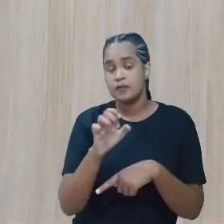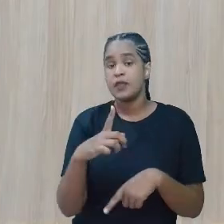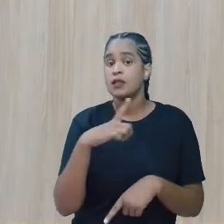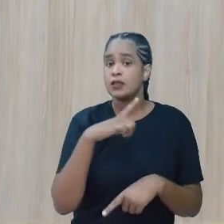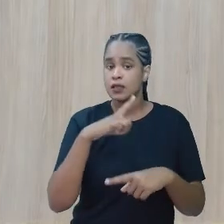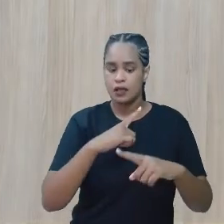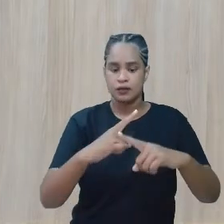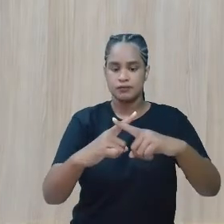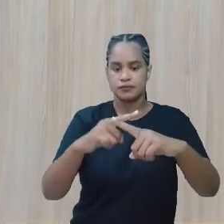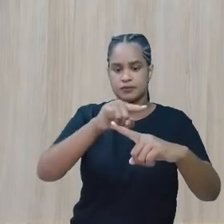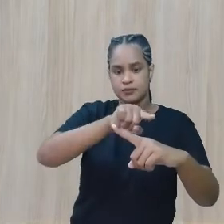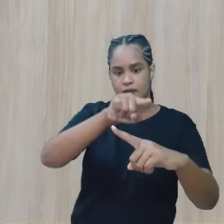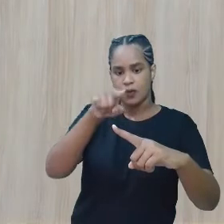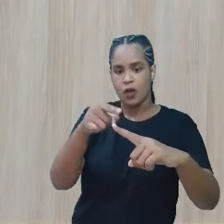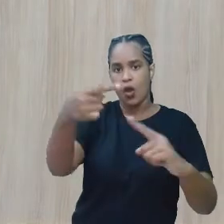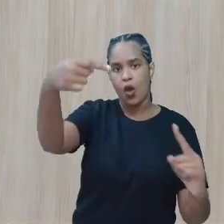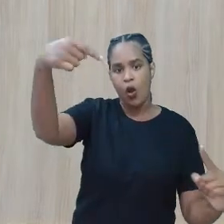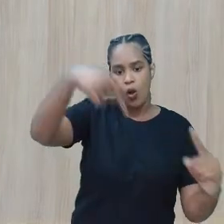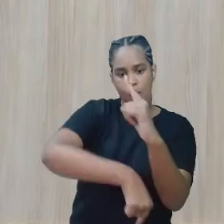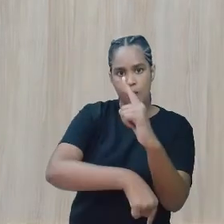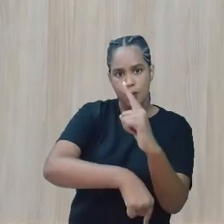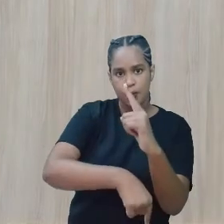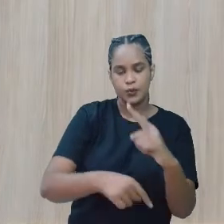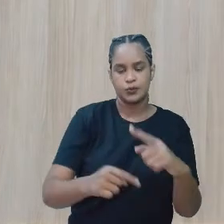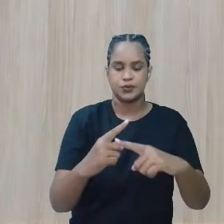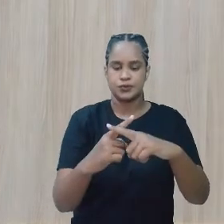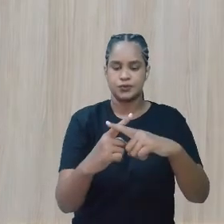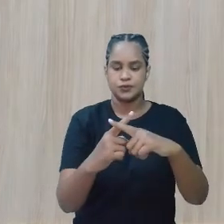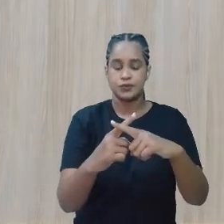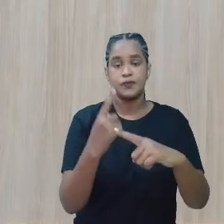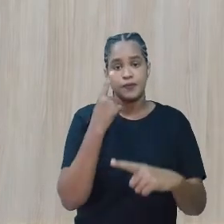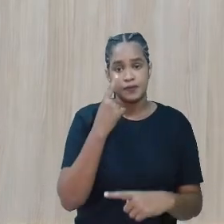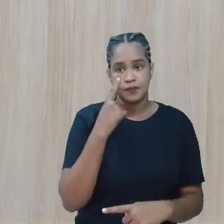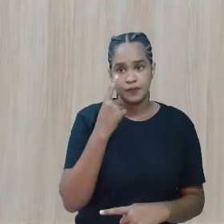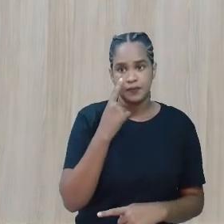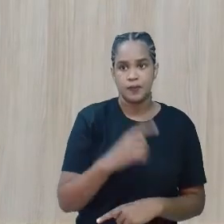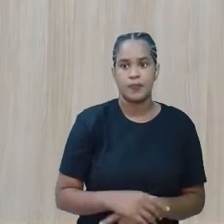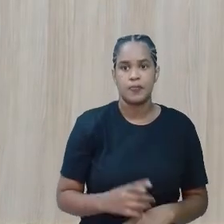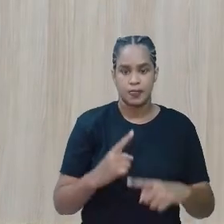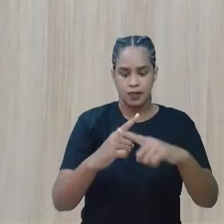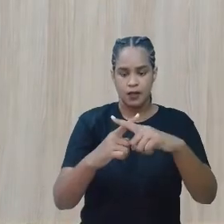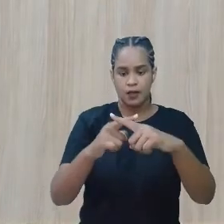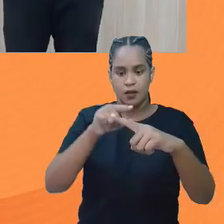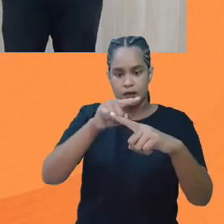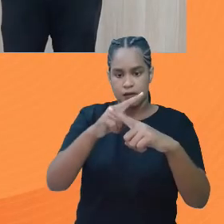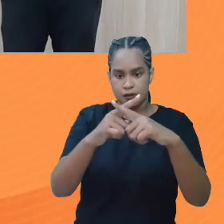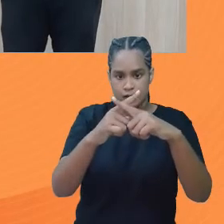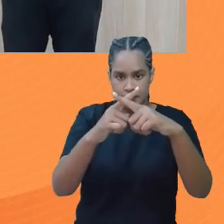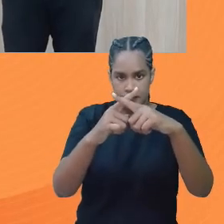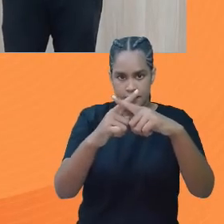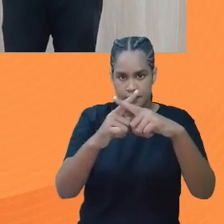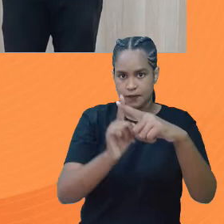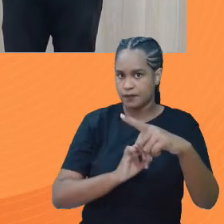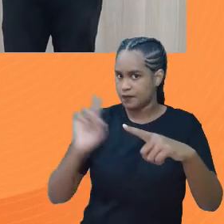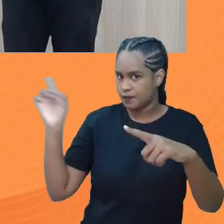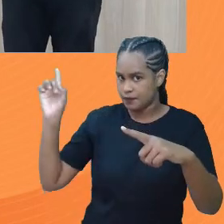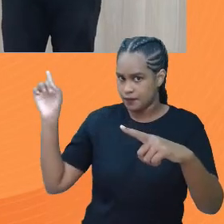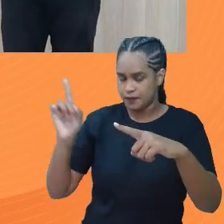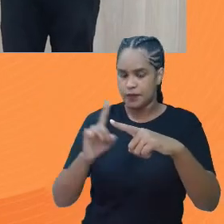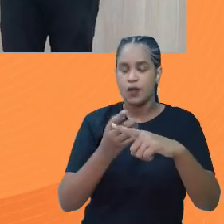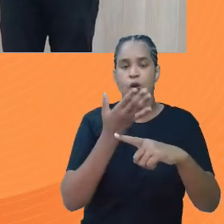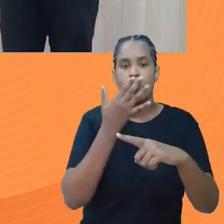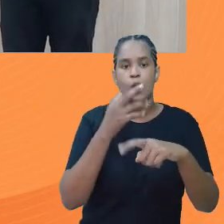opostos por esse vértice. Acompanha aqui comigo, ó. Eu tenho aqui esse ângulo que eu marquei com um arcozinho aí,